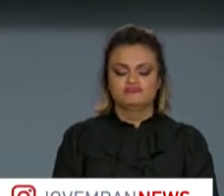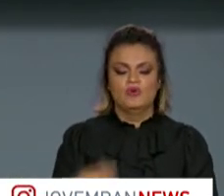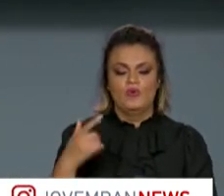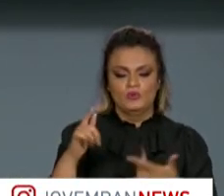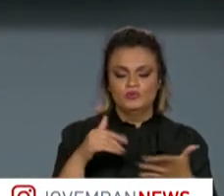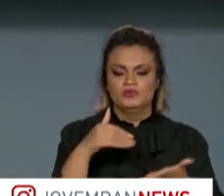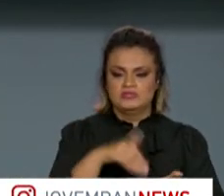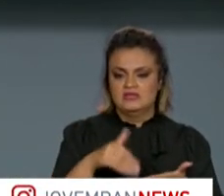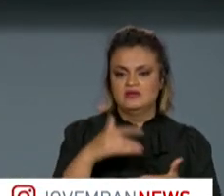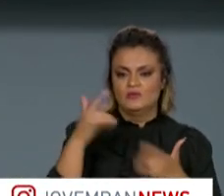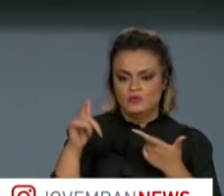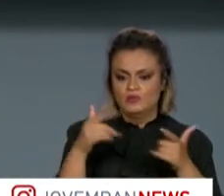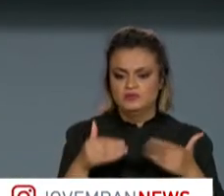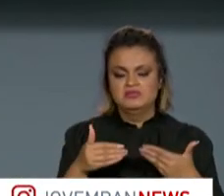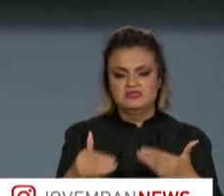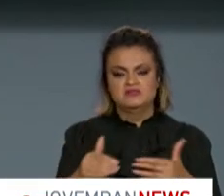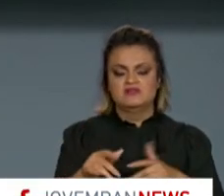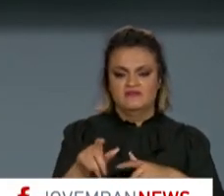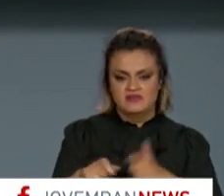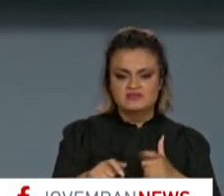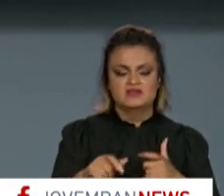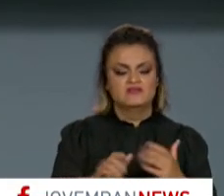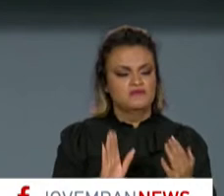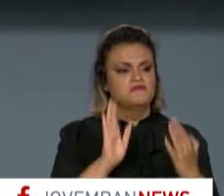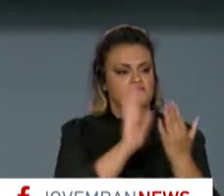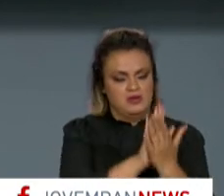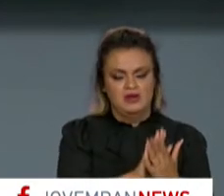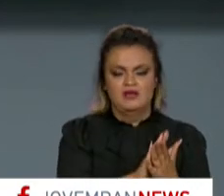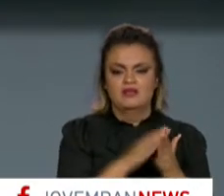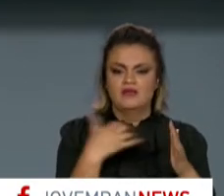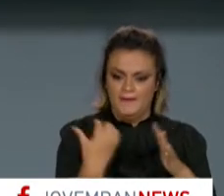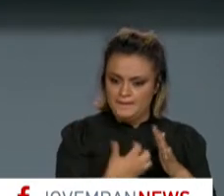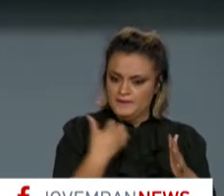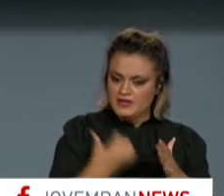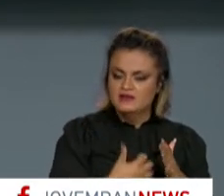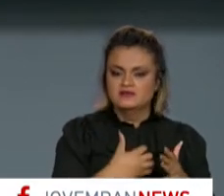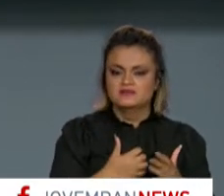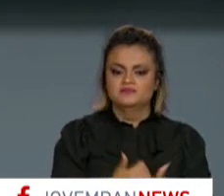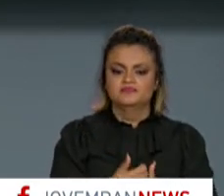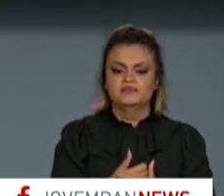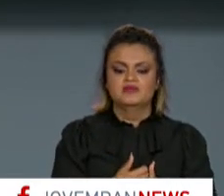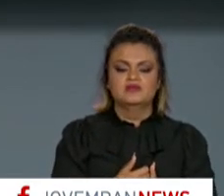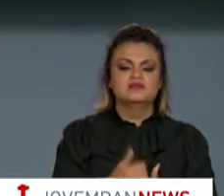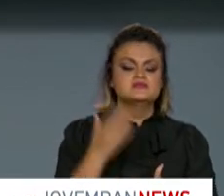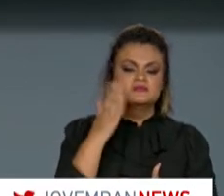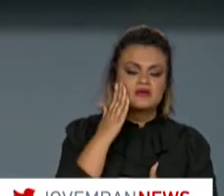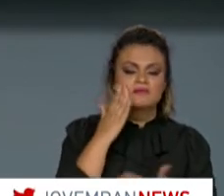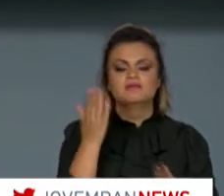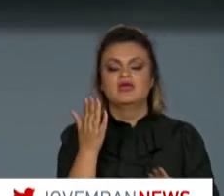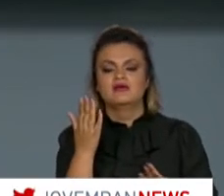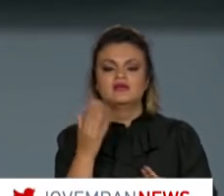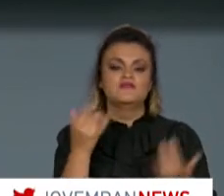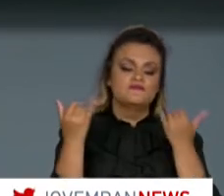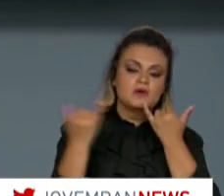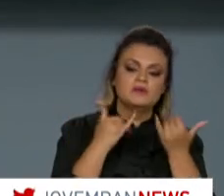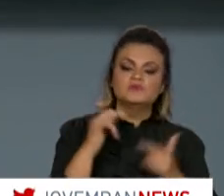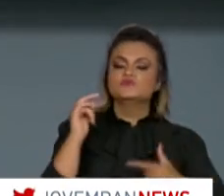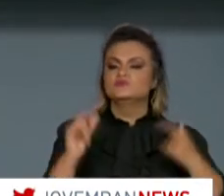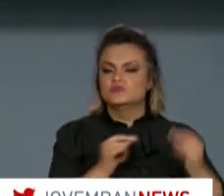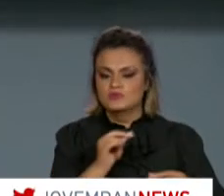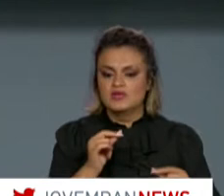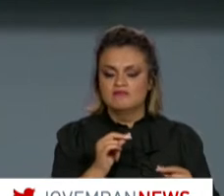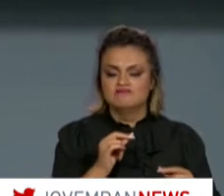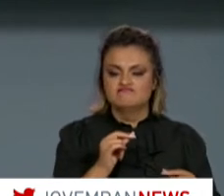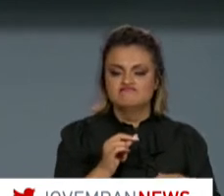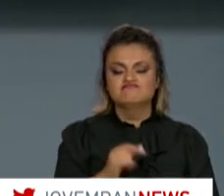secretário executivo aqui do Ministério da Fazenda, foram à Petrobras, né, em busca dessas informações